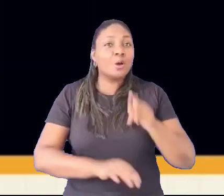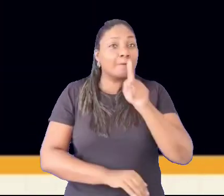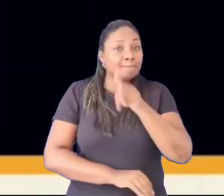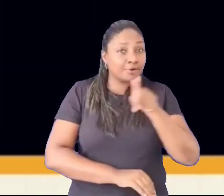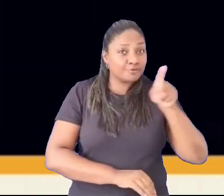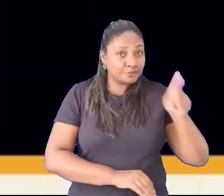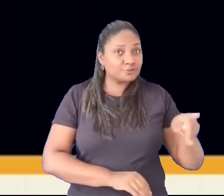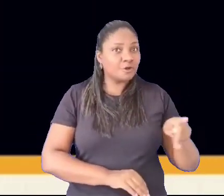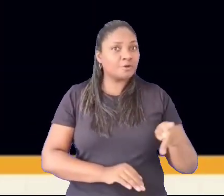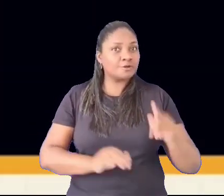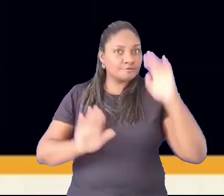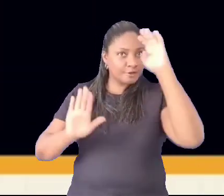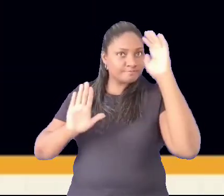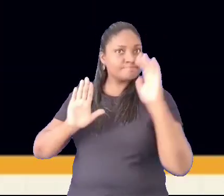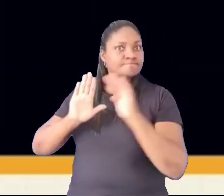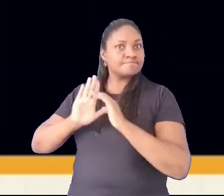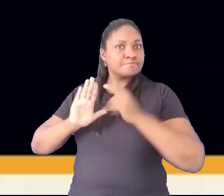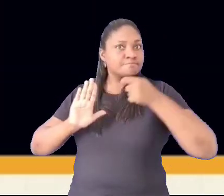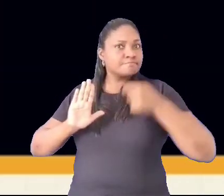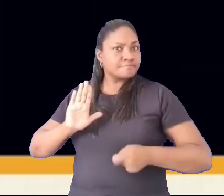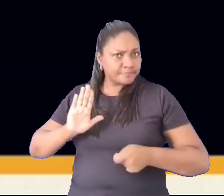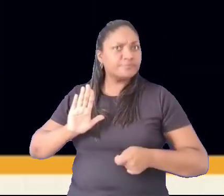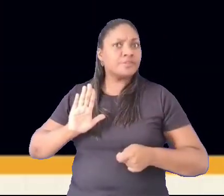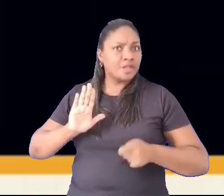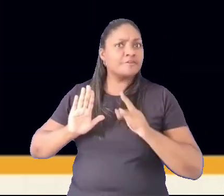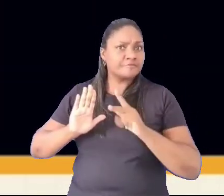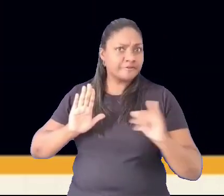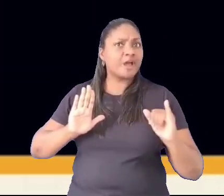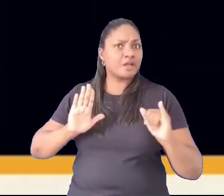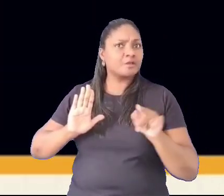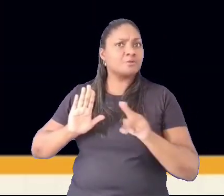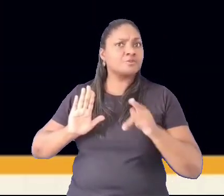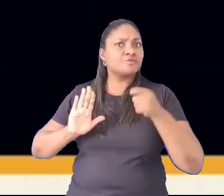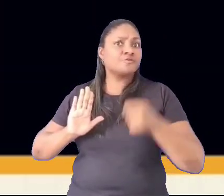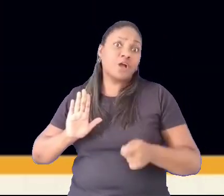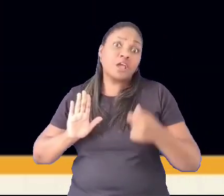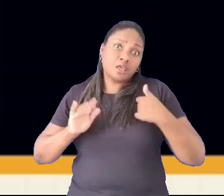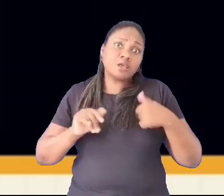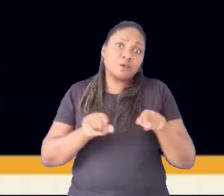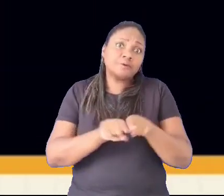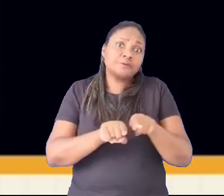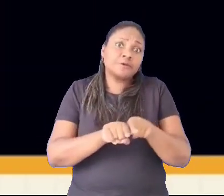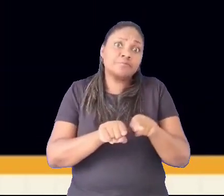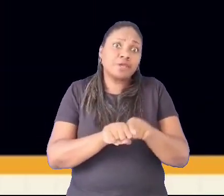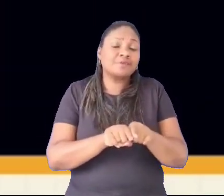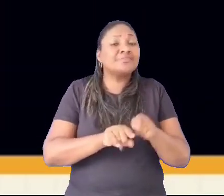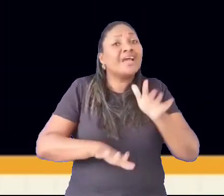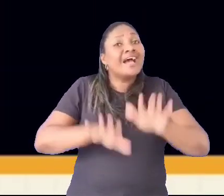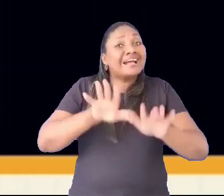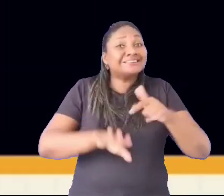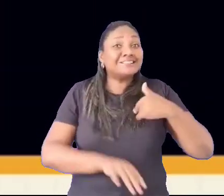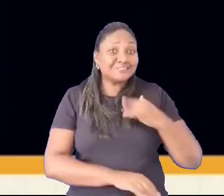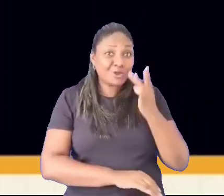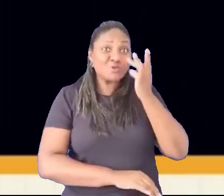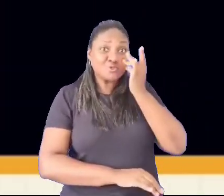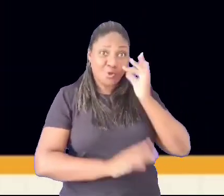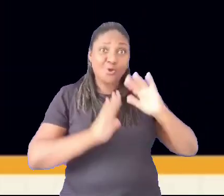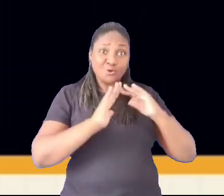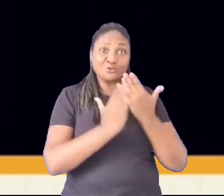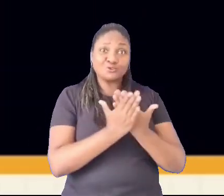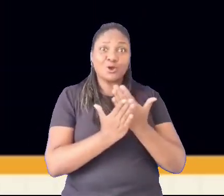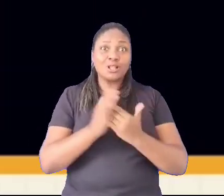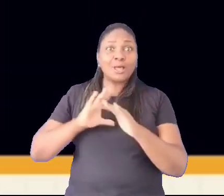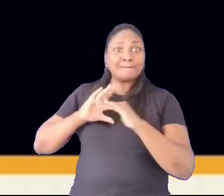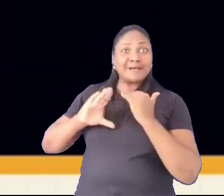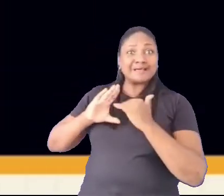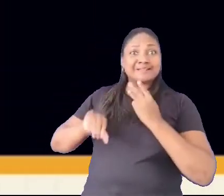Então, as professoras vão manter isso com bastante rigidez nesse ano, vão ser bem firmes. E eu vou responder, às vezes eu estou presencialmente na escola,